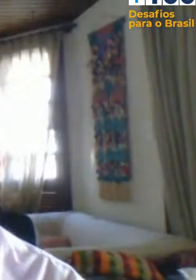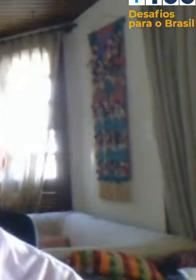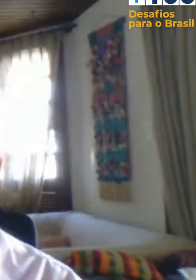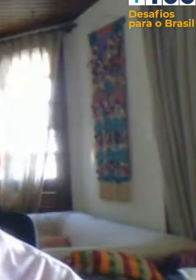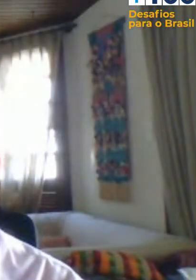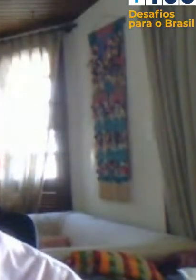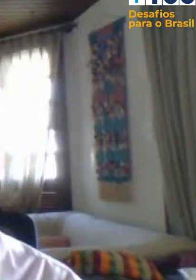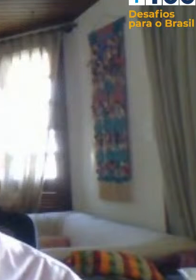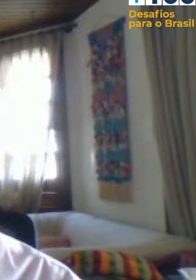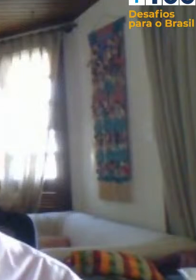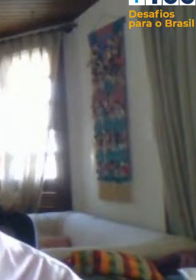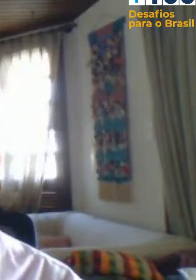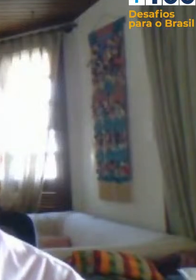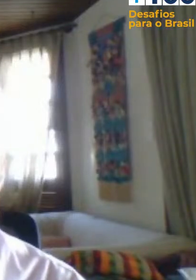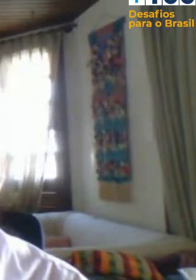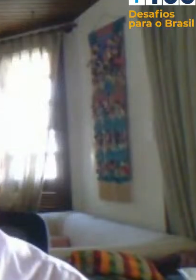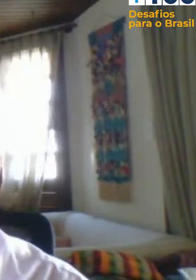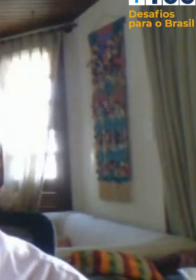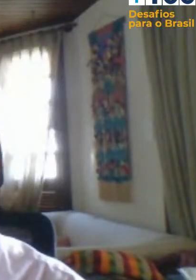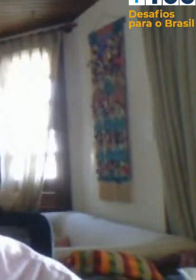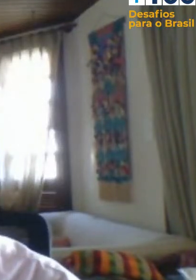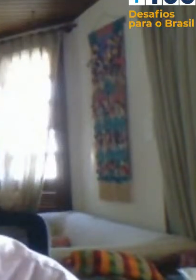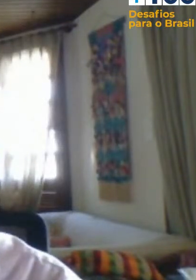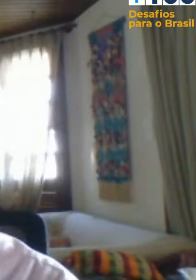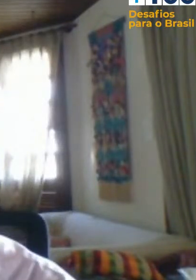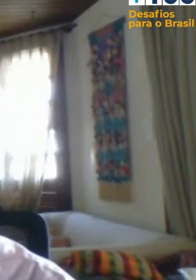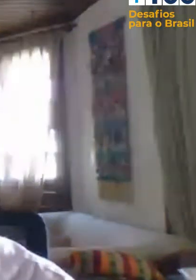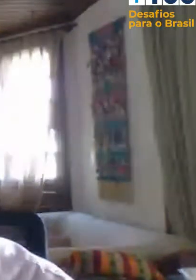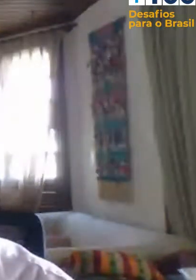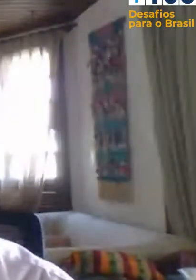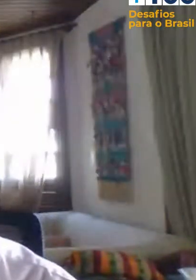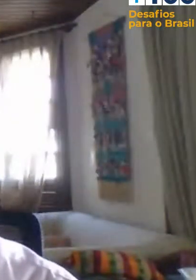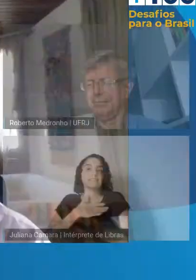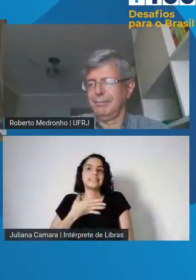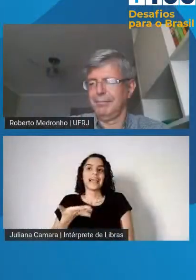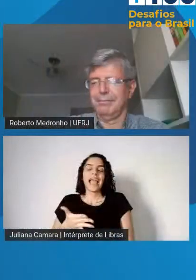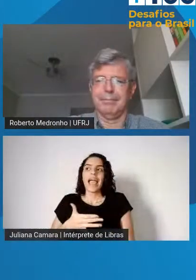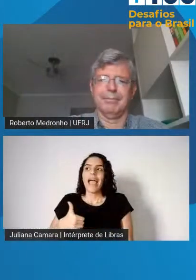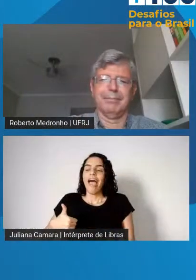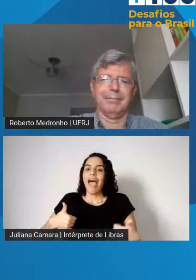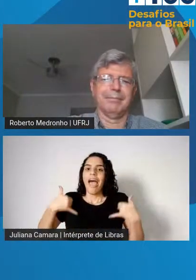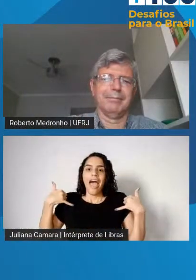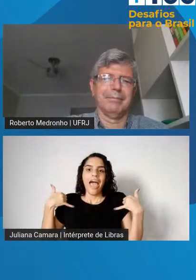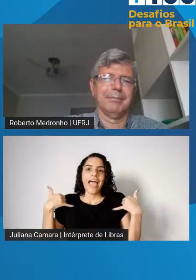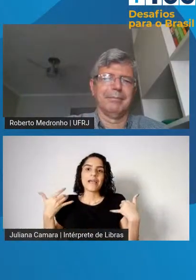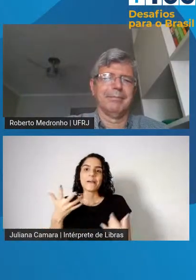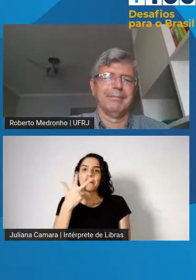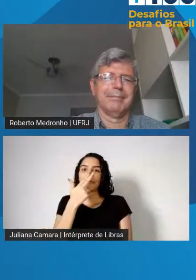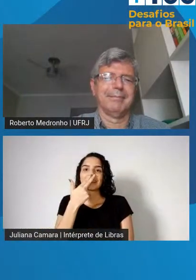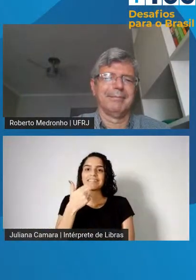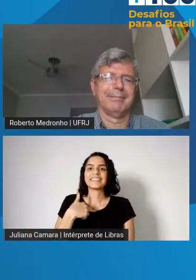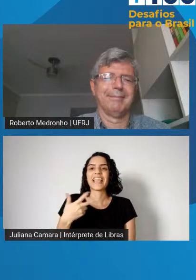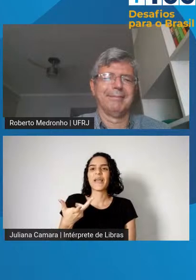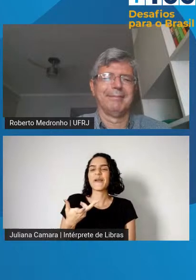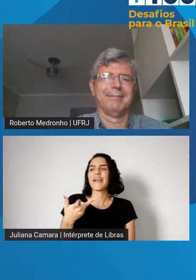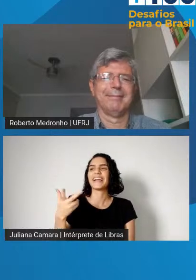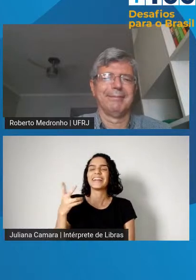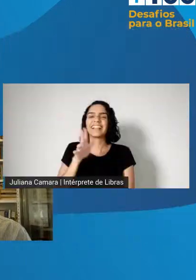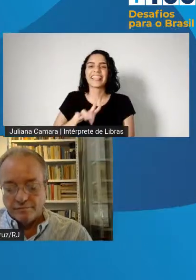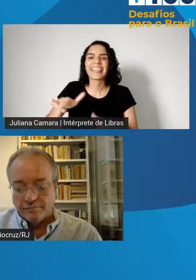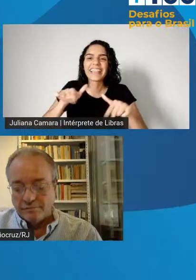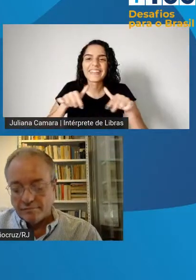só queria agradecer a Lígia e dizer, Lígia, na verdade, eu me sinto como epidemiologista de província, né, de vez em quando a gente desce aí para